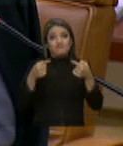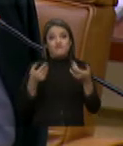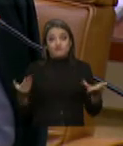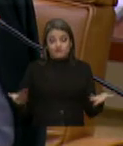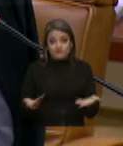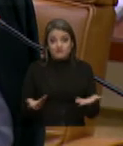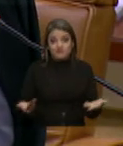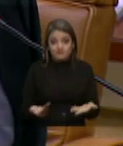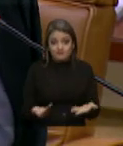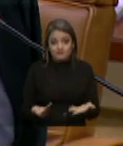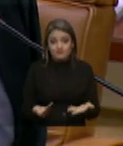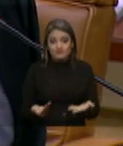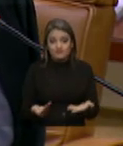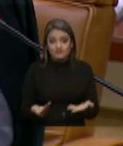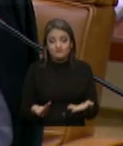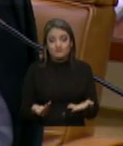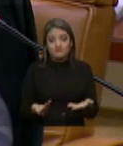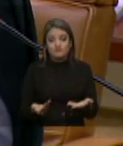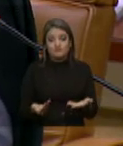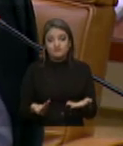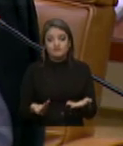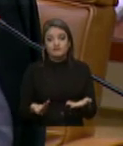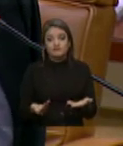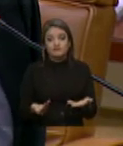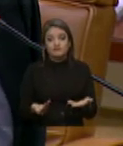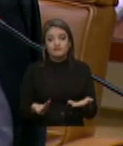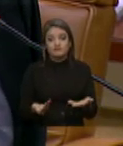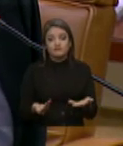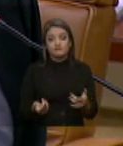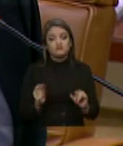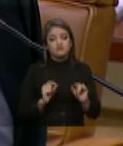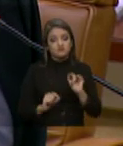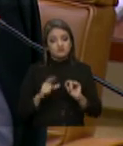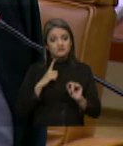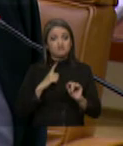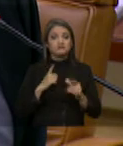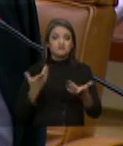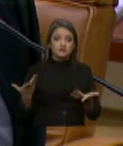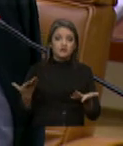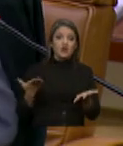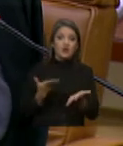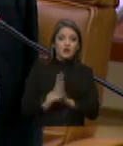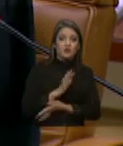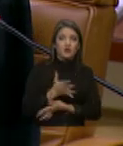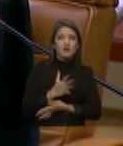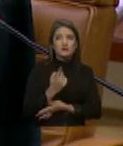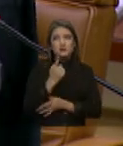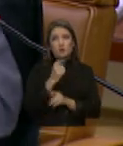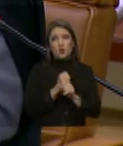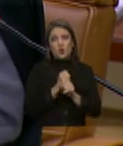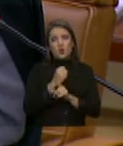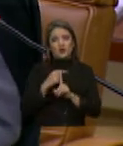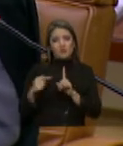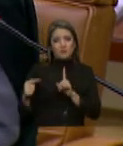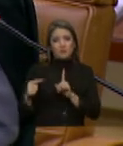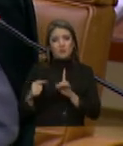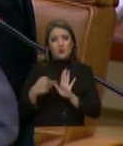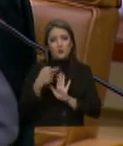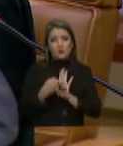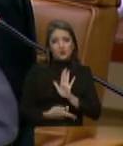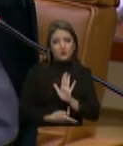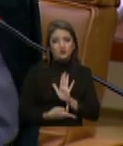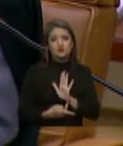é um grande desafio Austrália já provou a um ano e meio quase um projeto Inicial